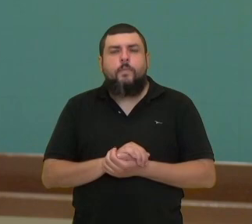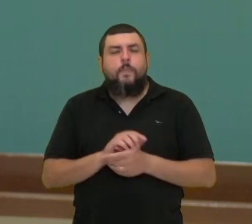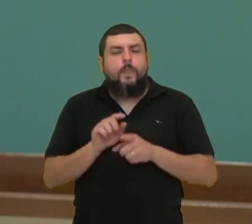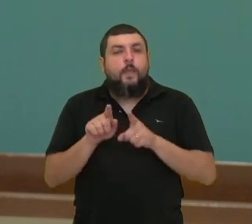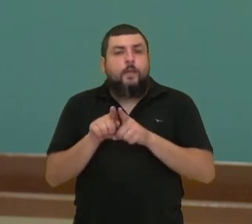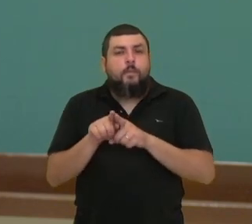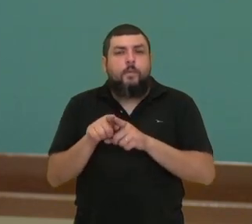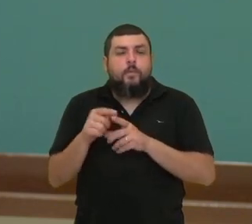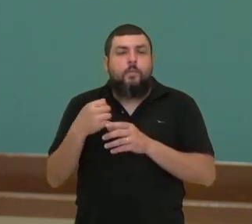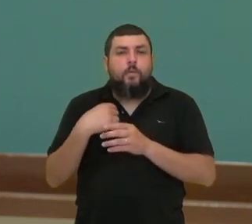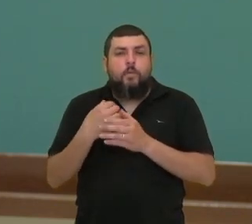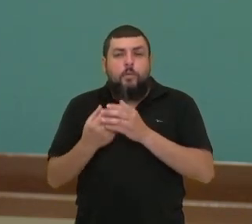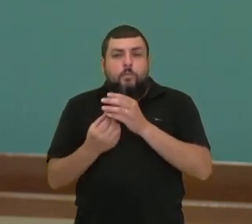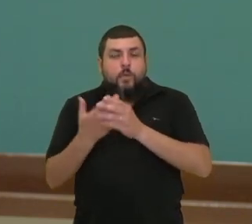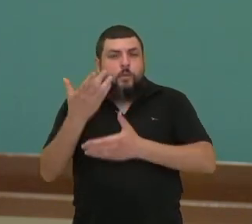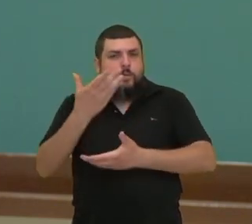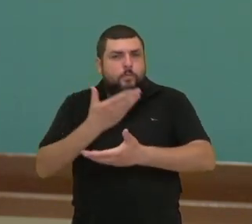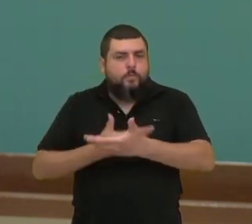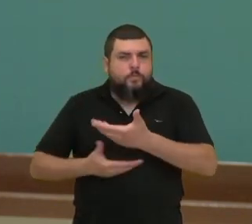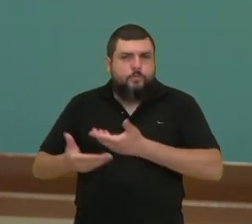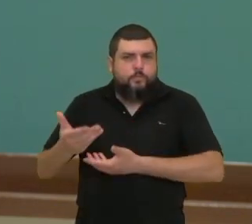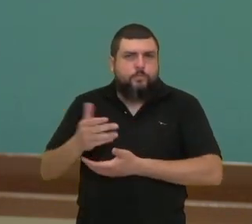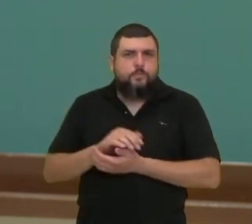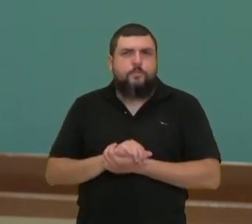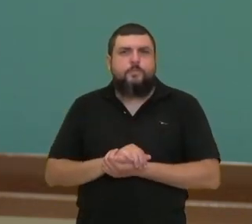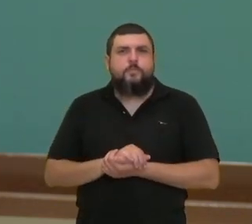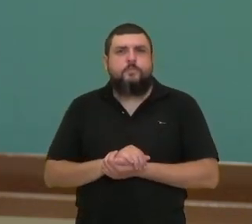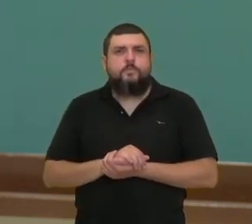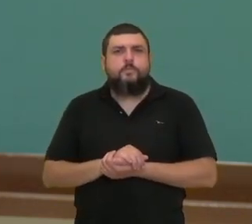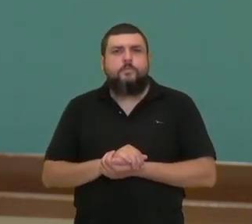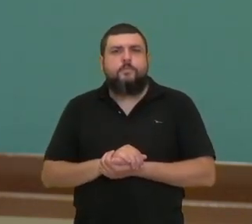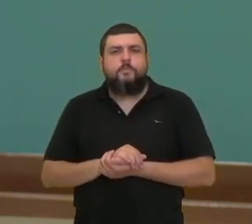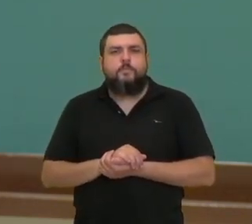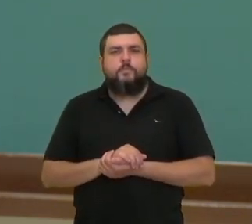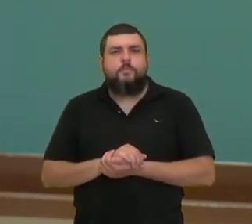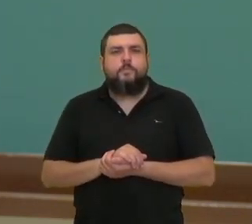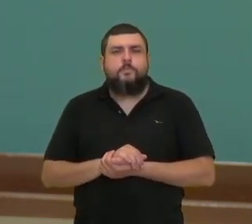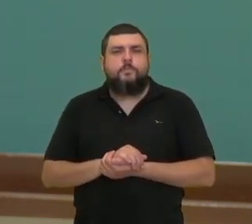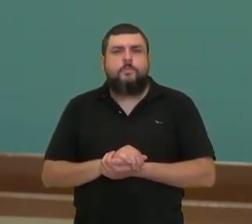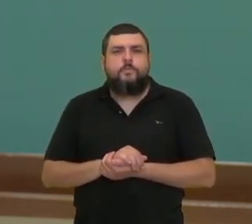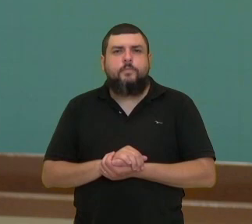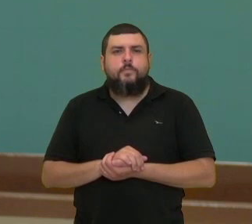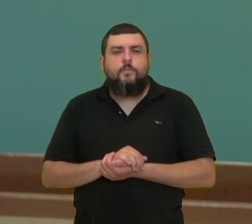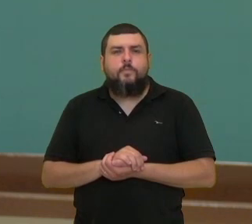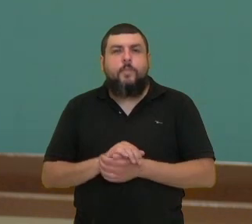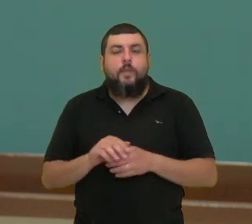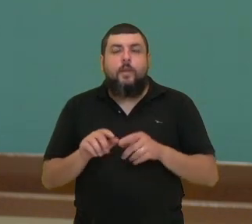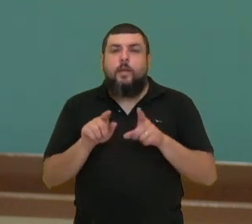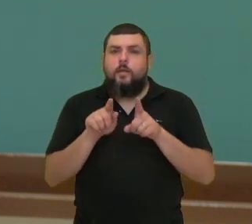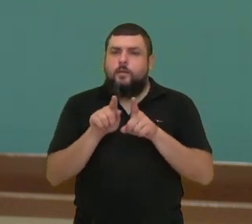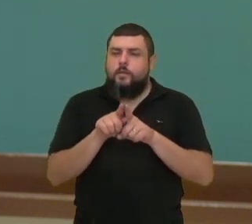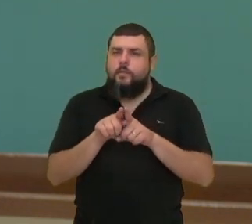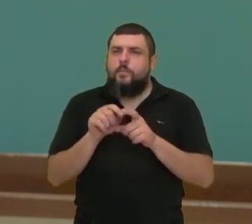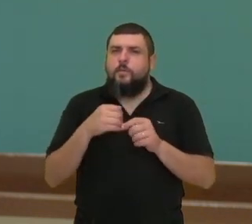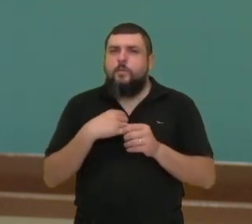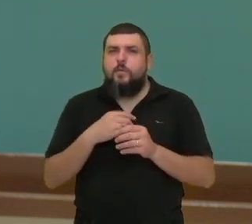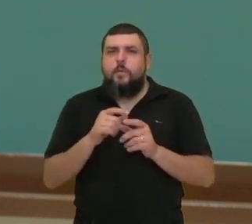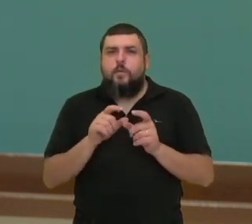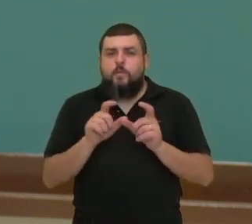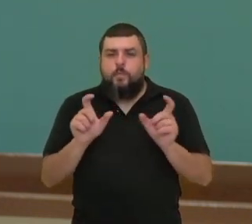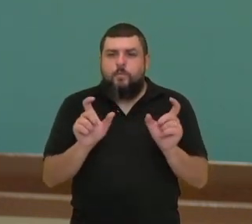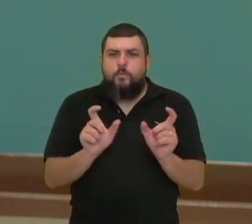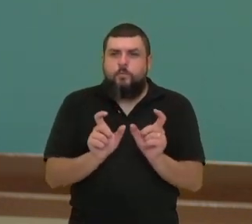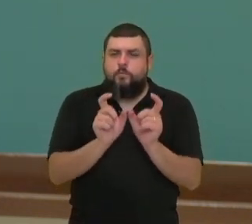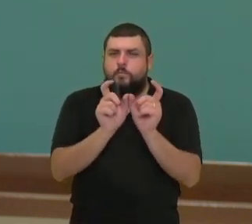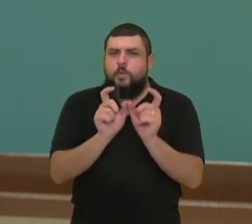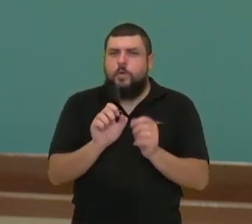um quadro colaborativo. Bom, nós também vamos só recapitular aqui, né, que as locuções